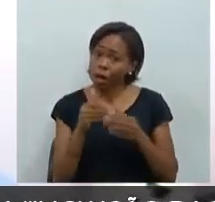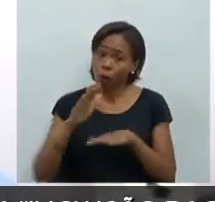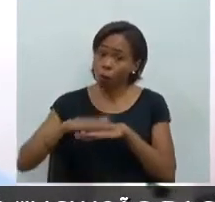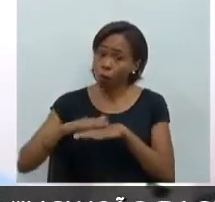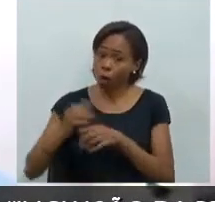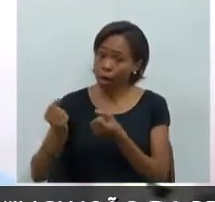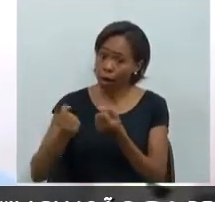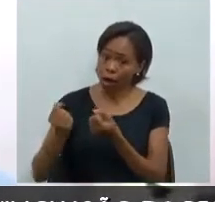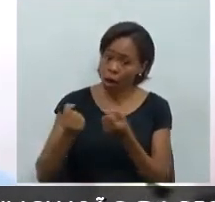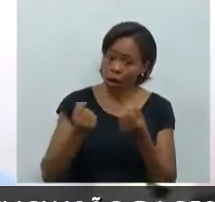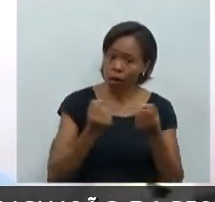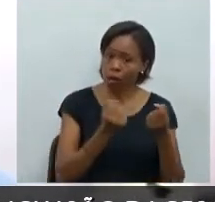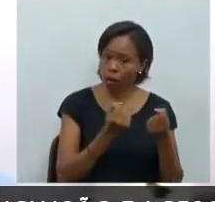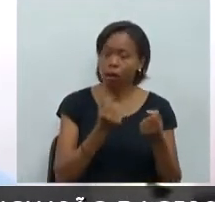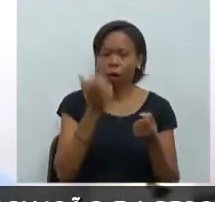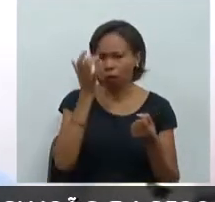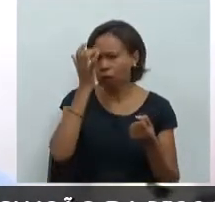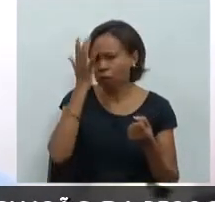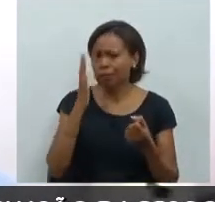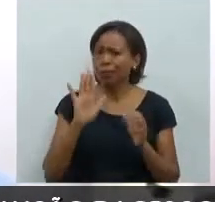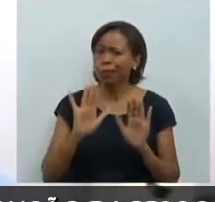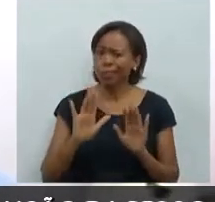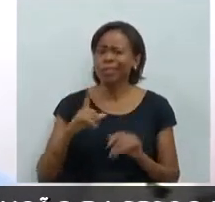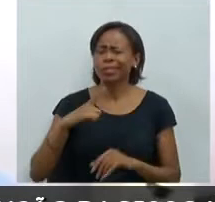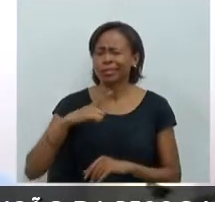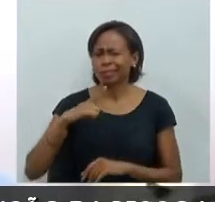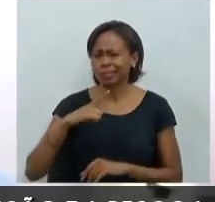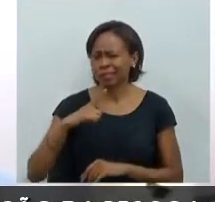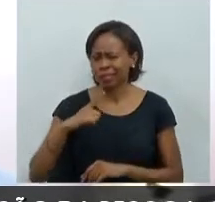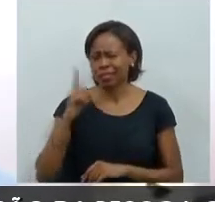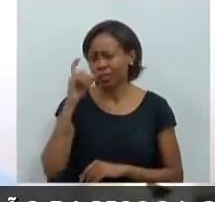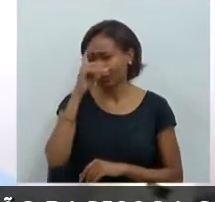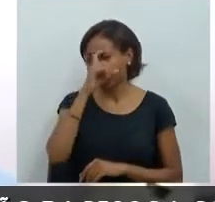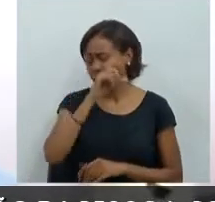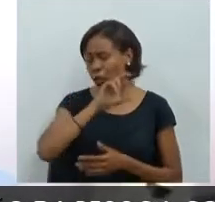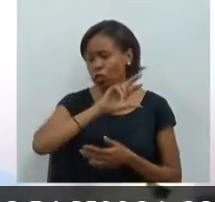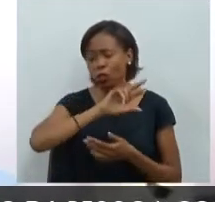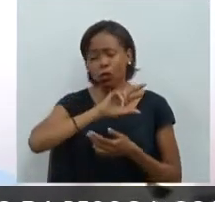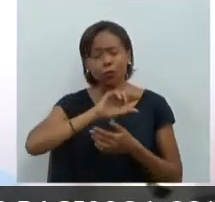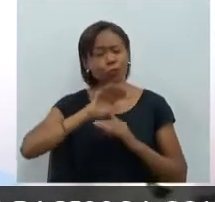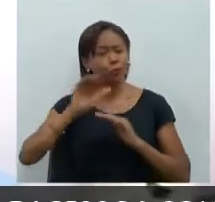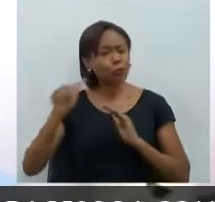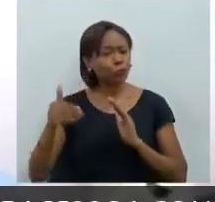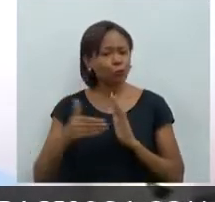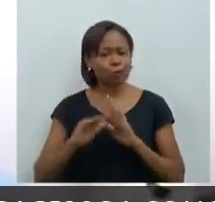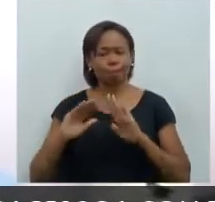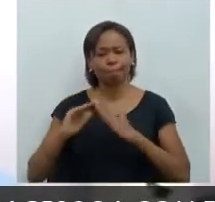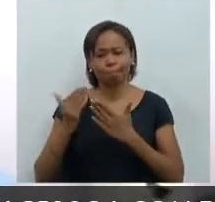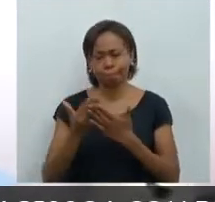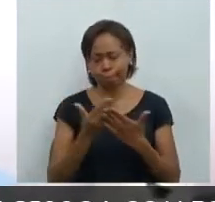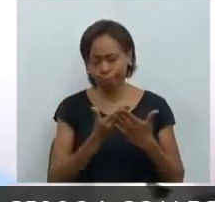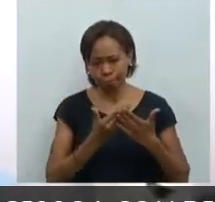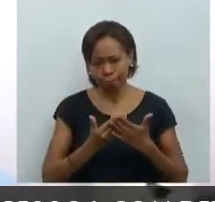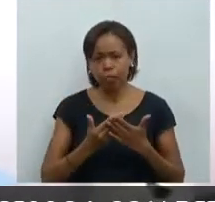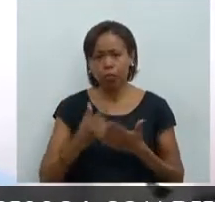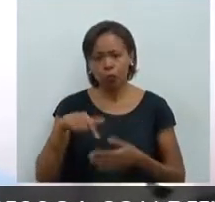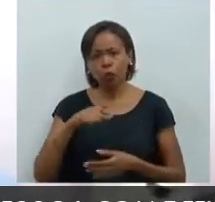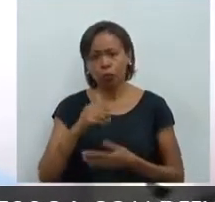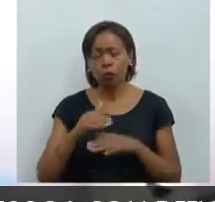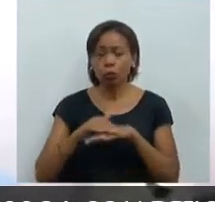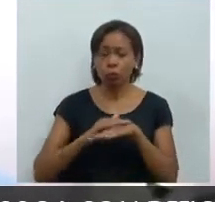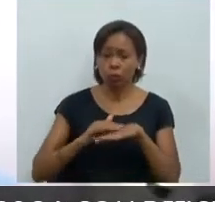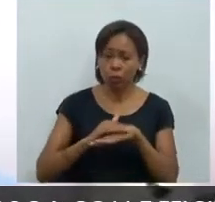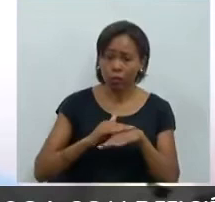mais. Tá, mas as dificuldades são as mesmas, acho que de todas as escolas, nós, diretores, temos conversado muito sobre essas situações,